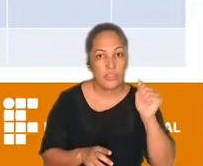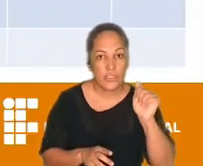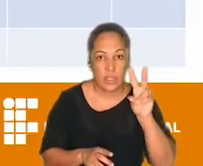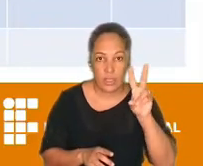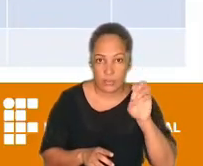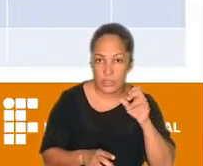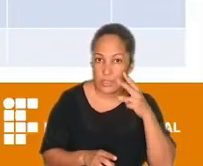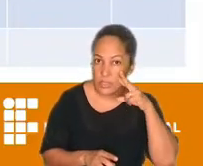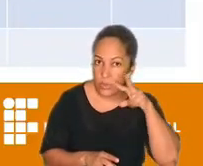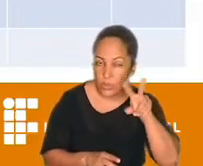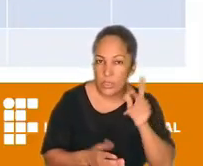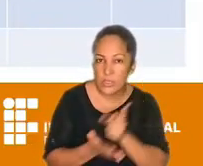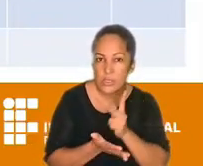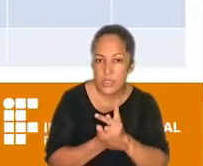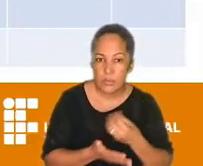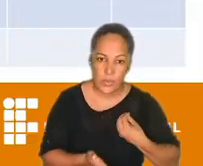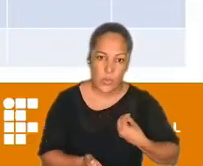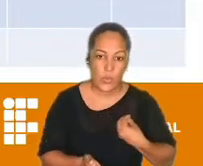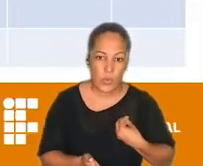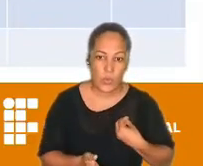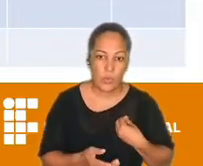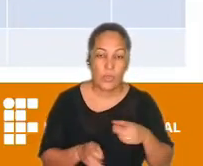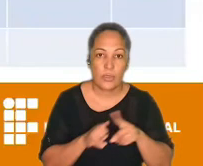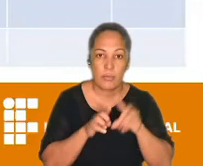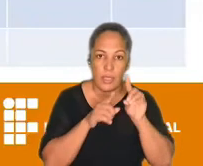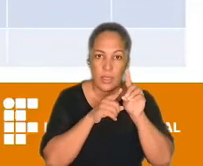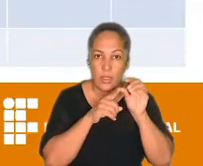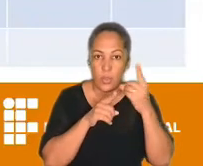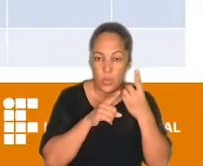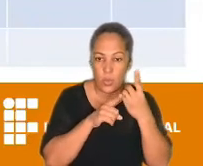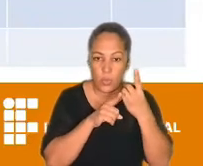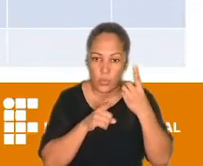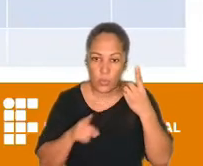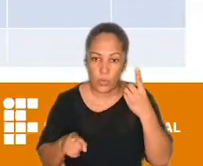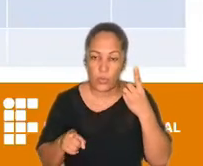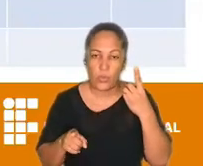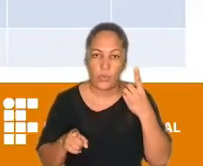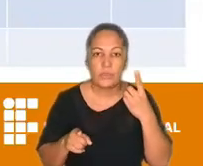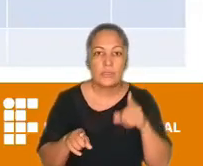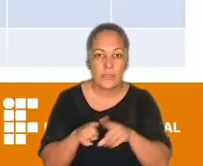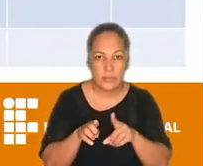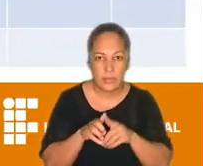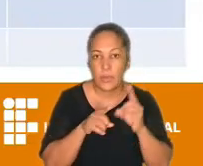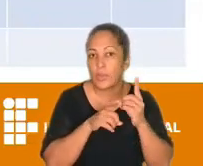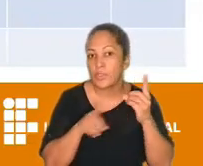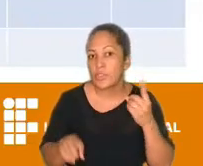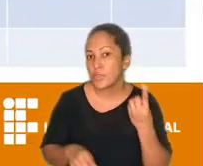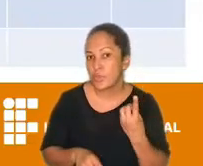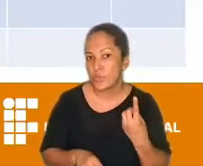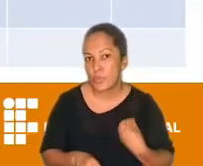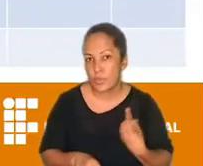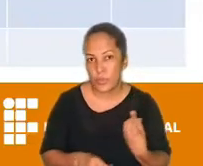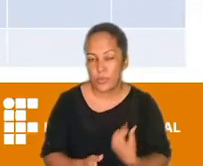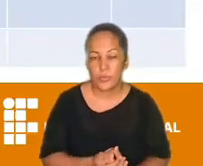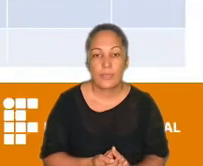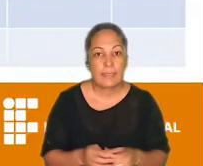número correspondente a um registro específico. No caso aqui, o registro 1. Já se olhar